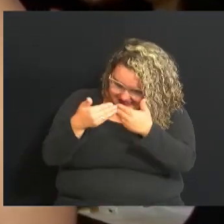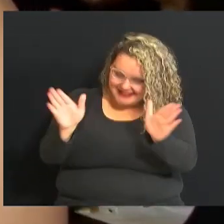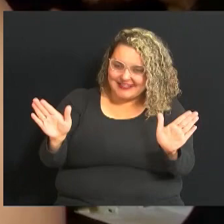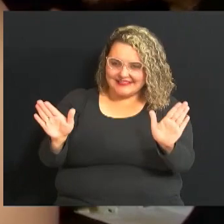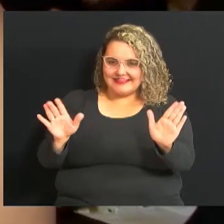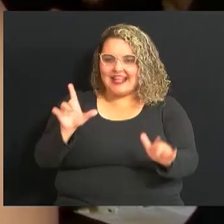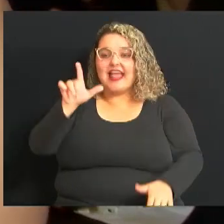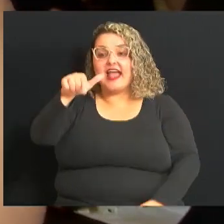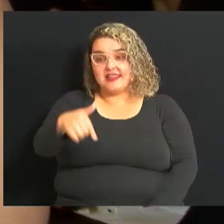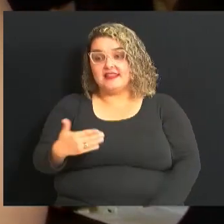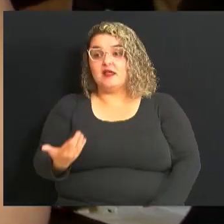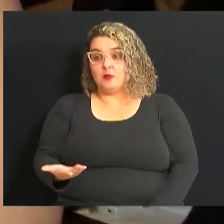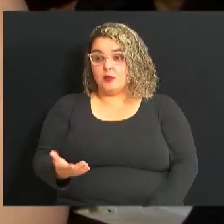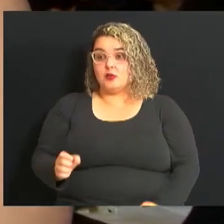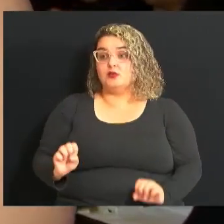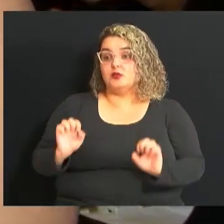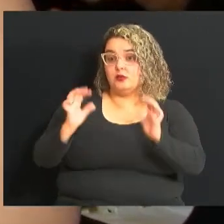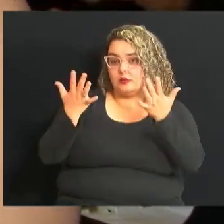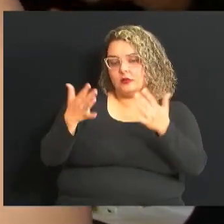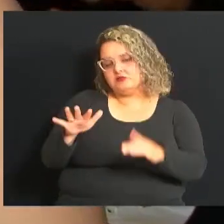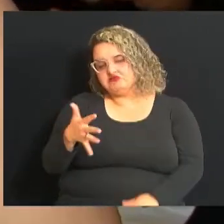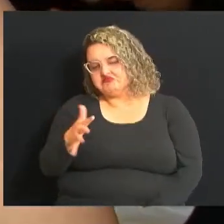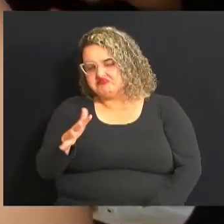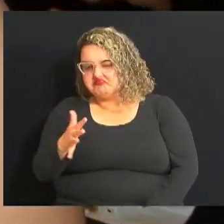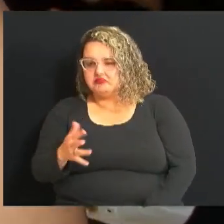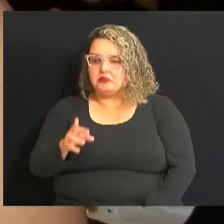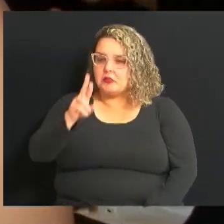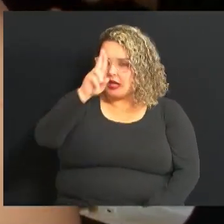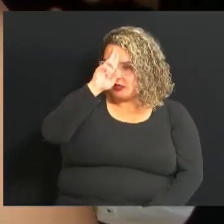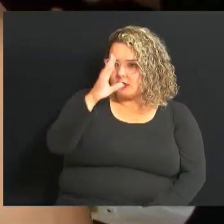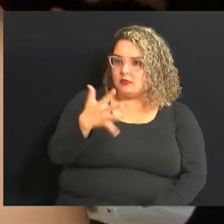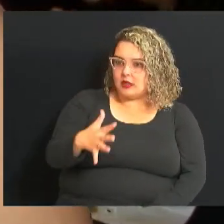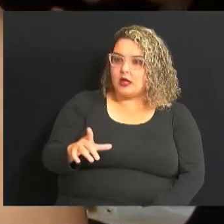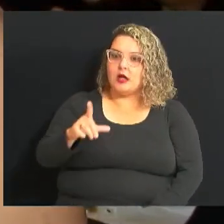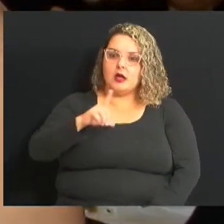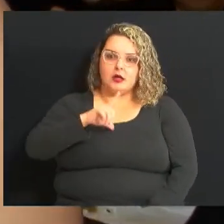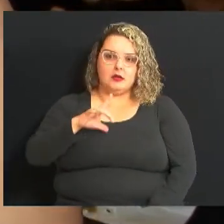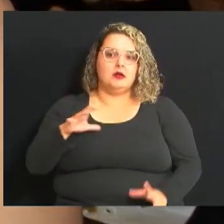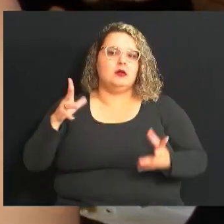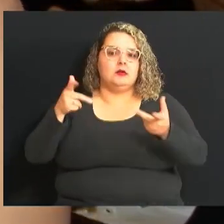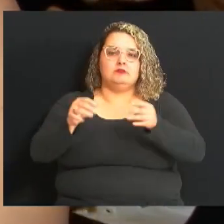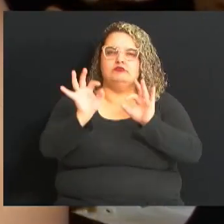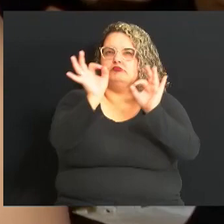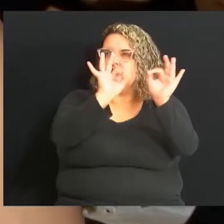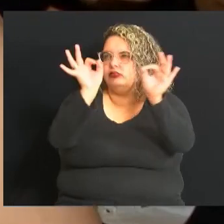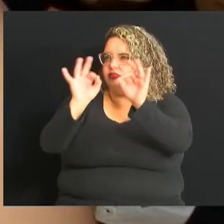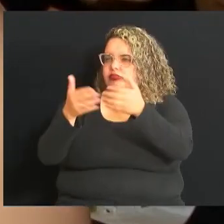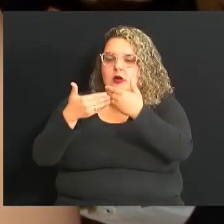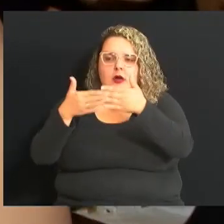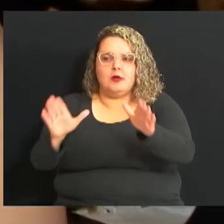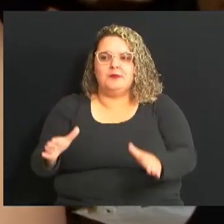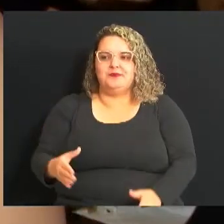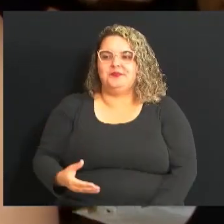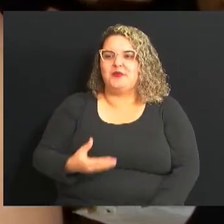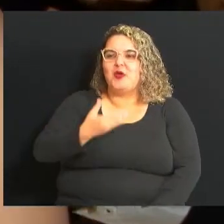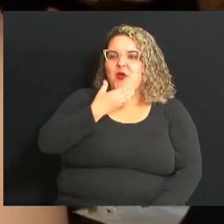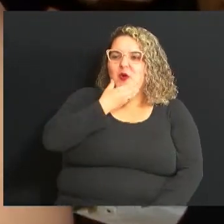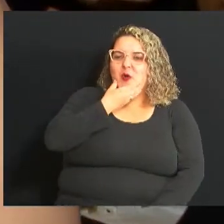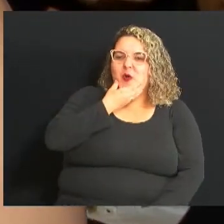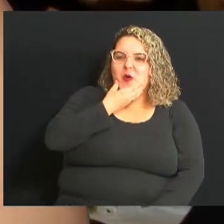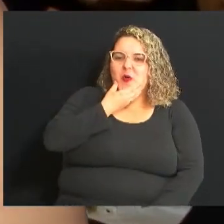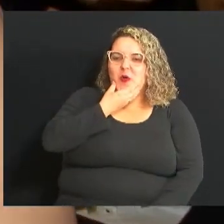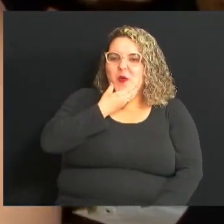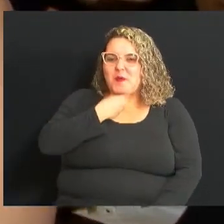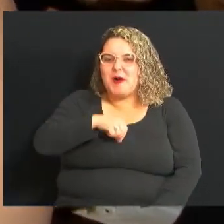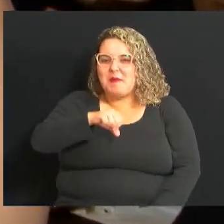disso, né, depois do evento, que deve acabar ali por volta de meio-dia, a gente tem toda a nossa decoração aberta, o Papai Noel vai estar no trono, esperando todas as famílias